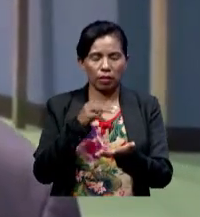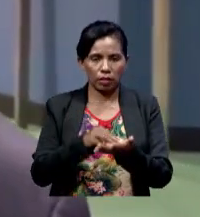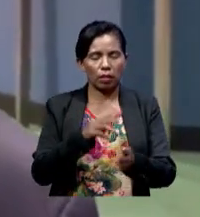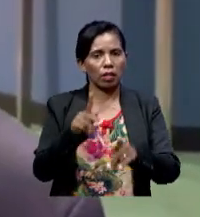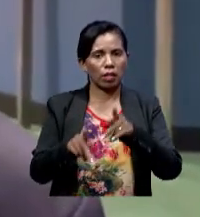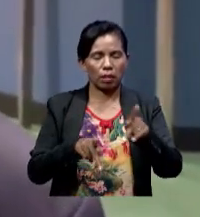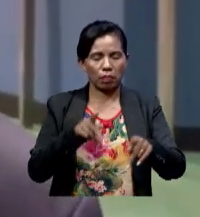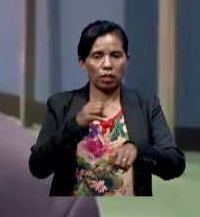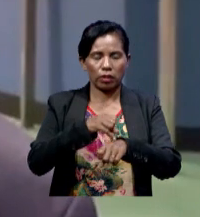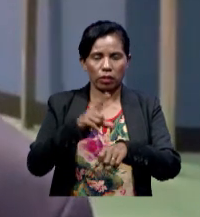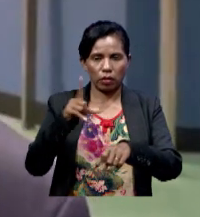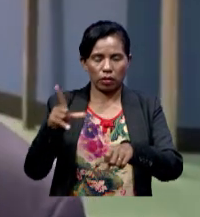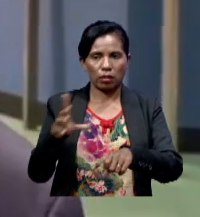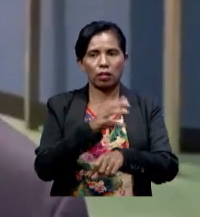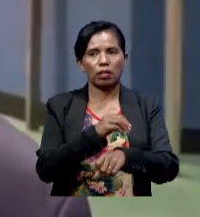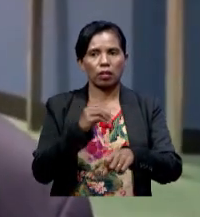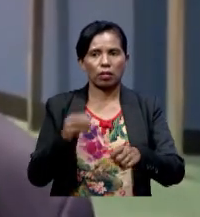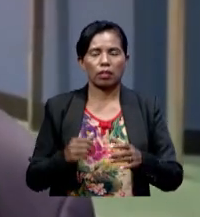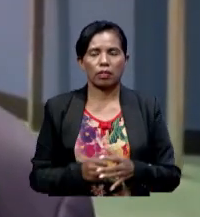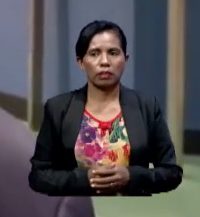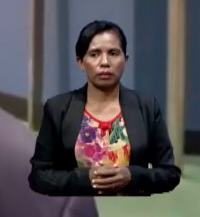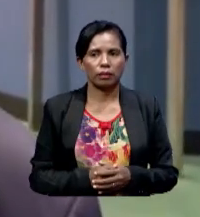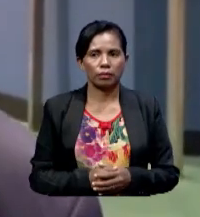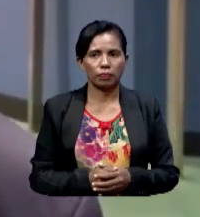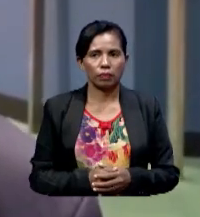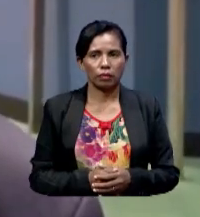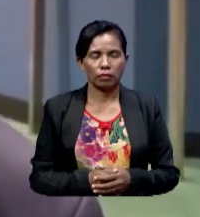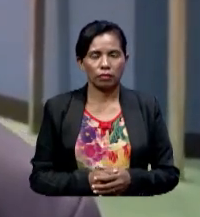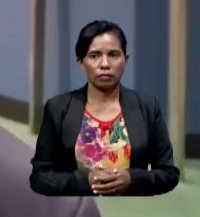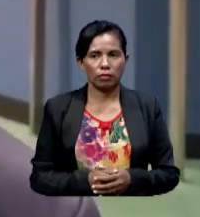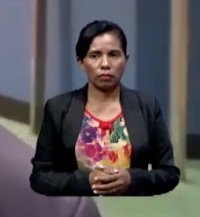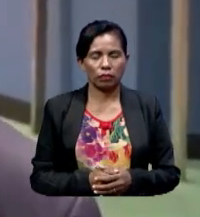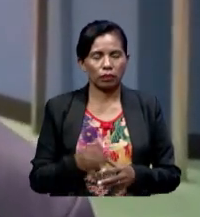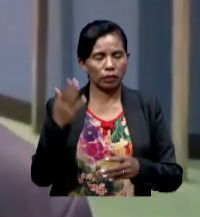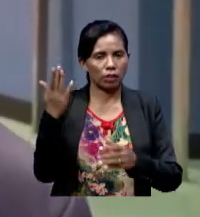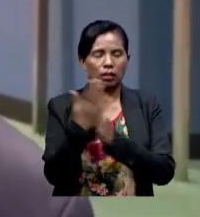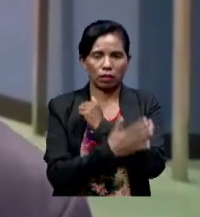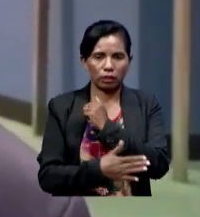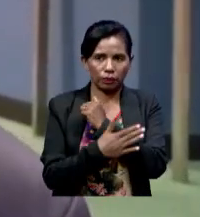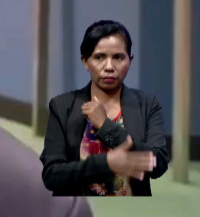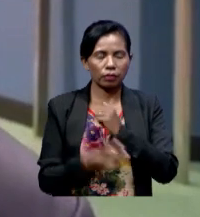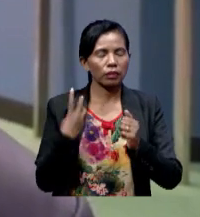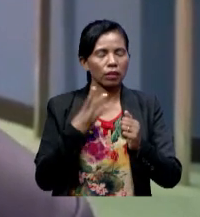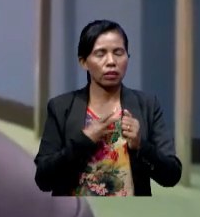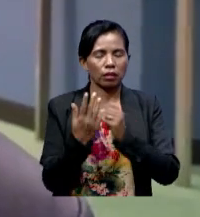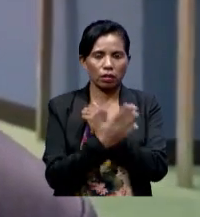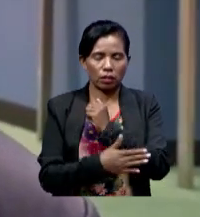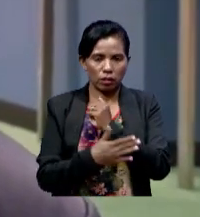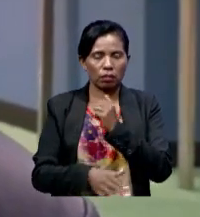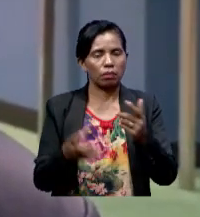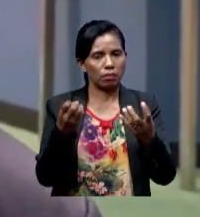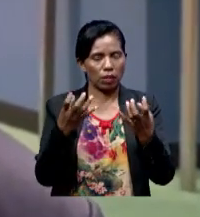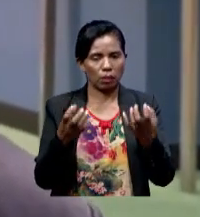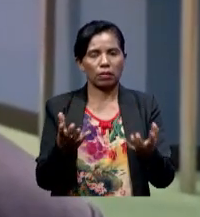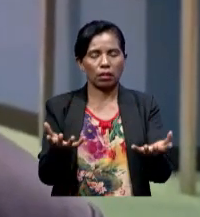internacional assumir as suas responsabilidades morais em relação aos países mais afetados